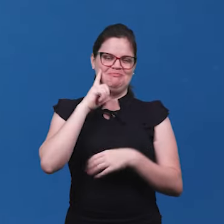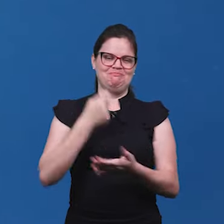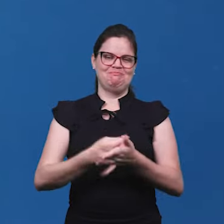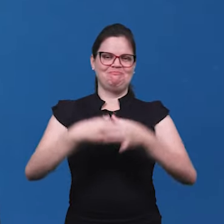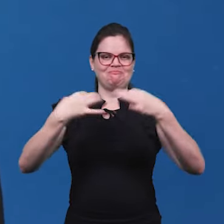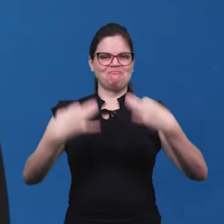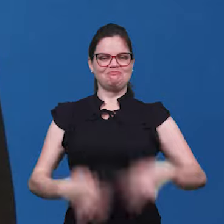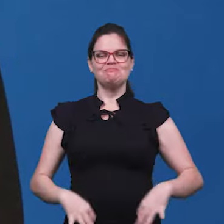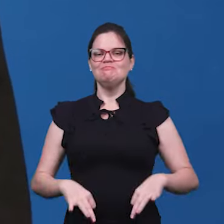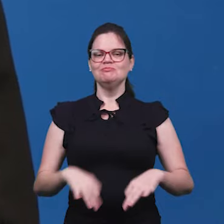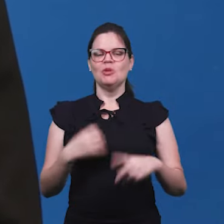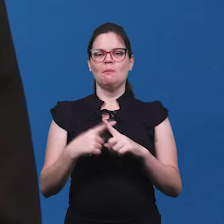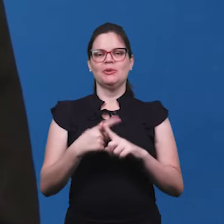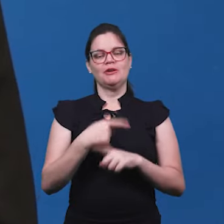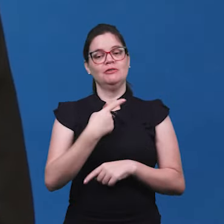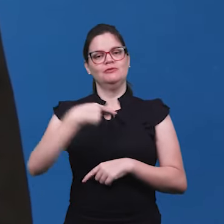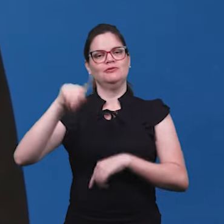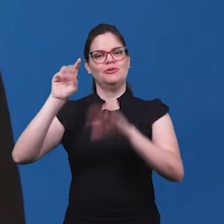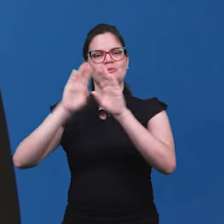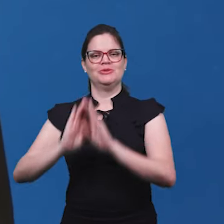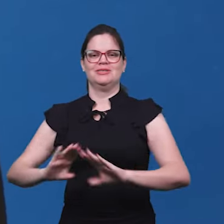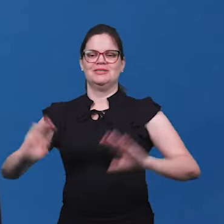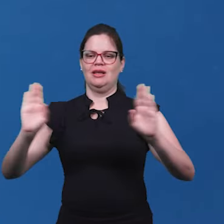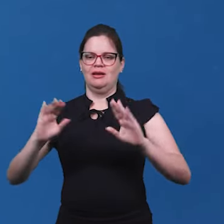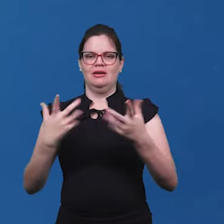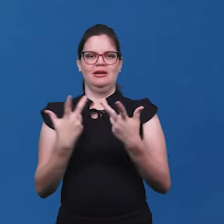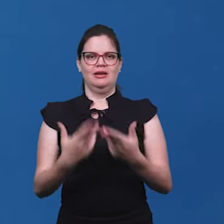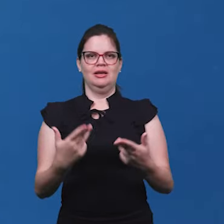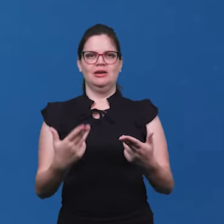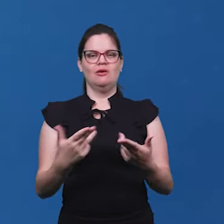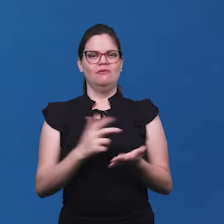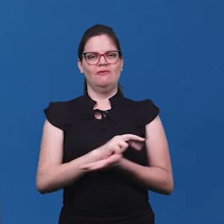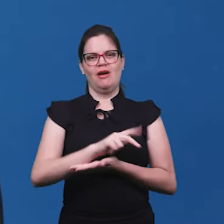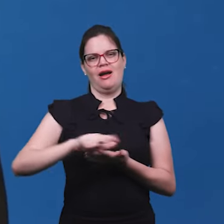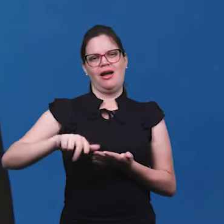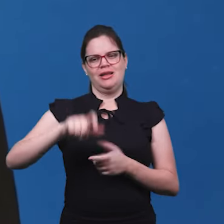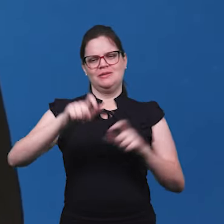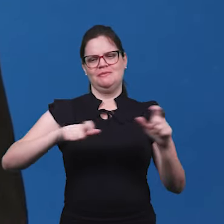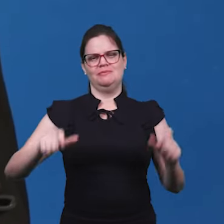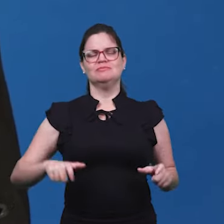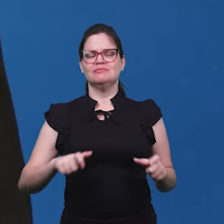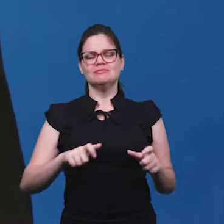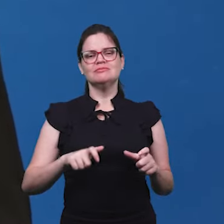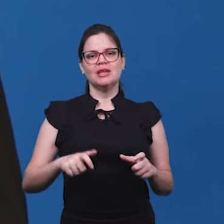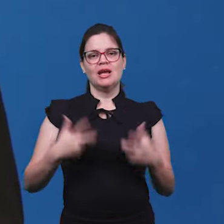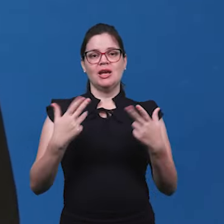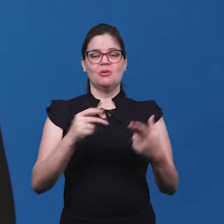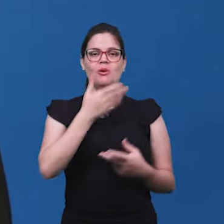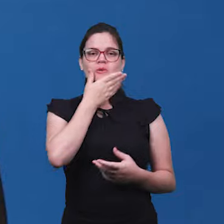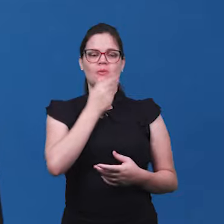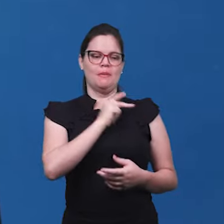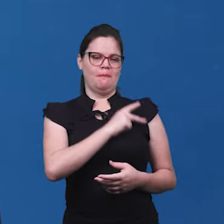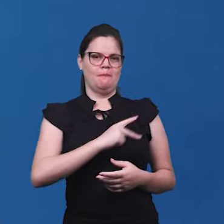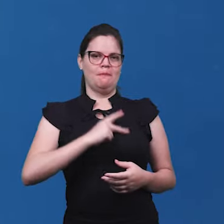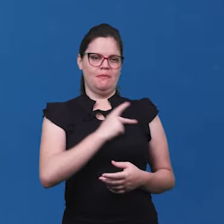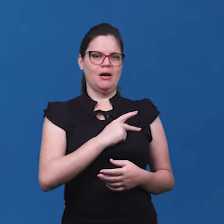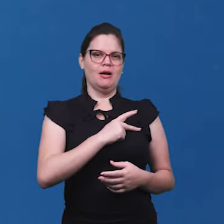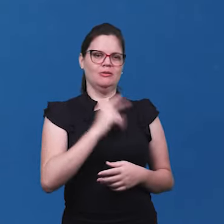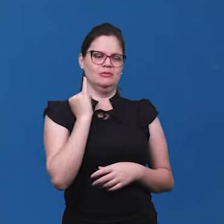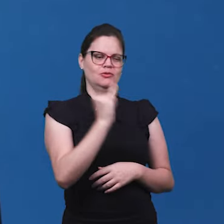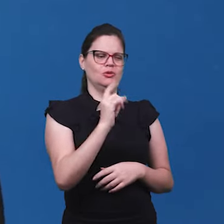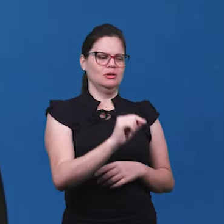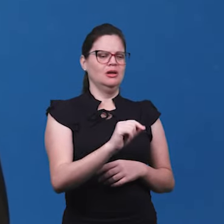que soube escolher ali a partida para o encontro com o Senhor, como muitos dos irmãos diziam, né? Paulo mesmo falava isso.